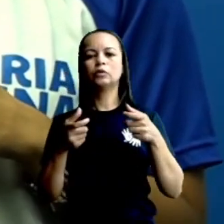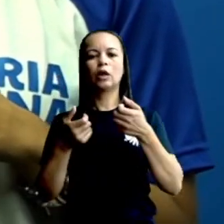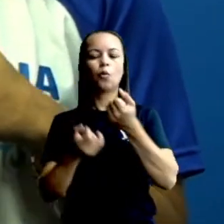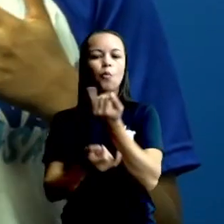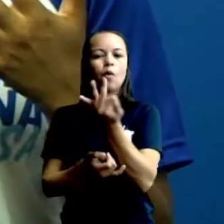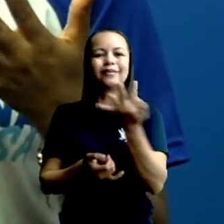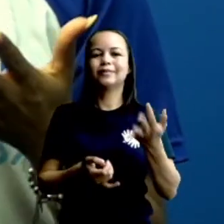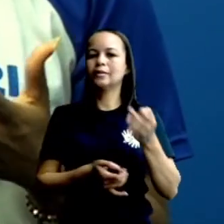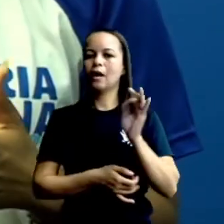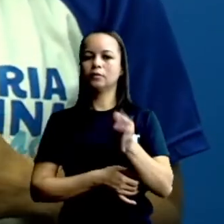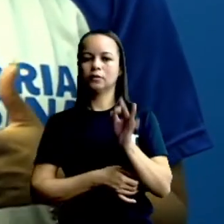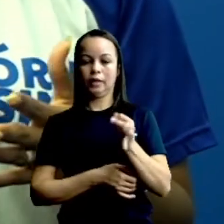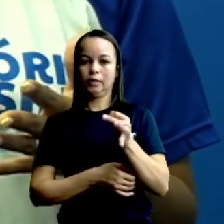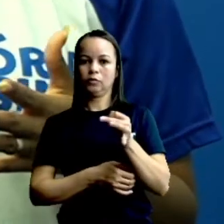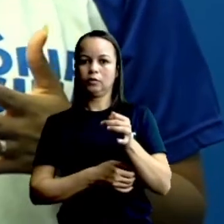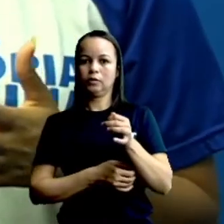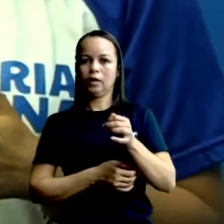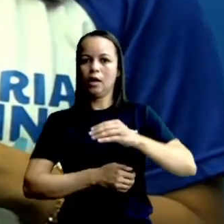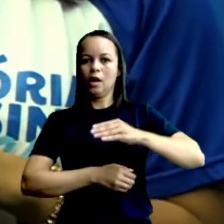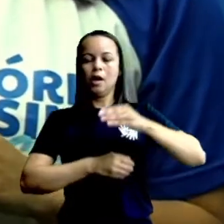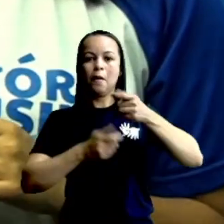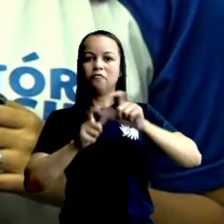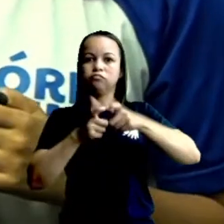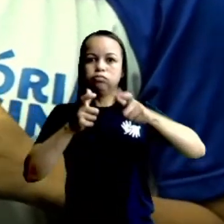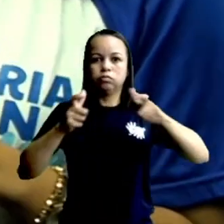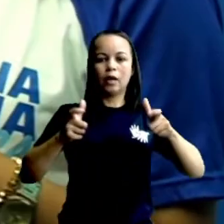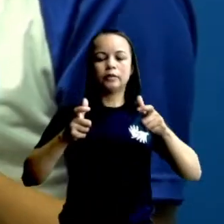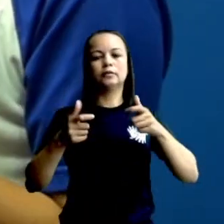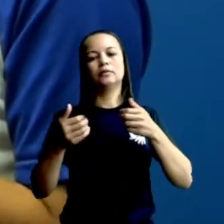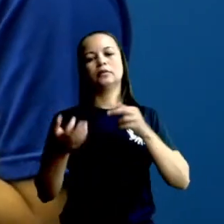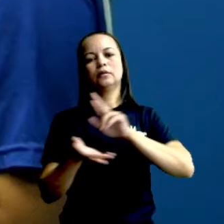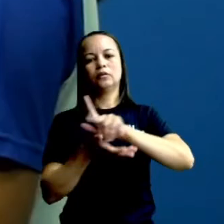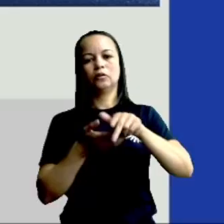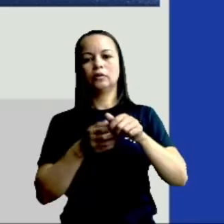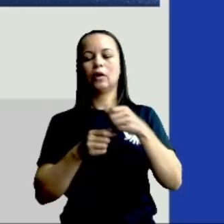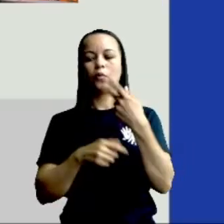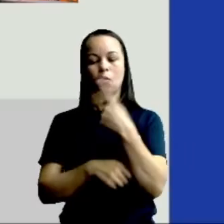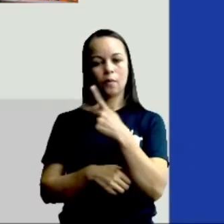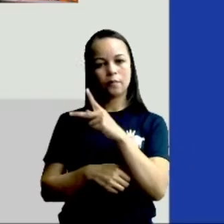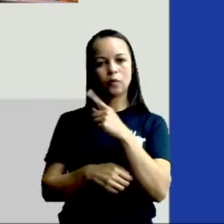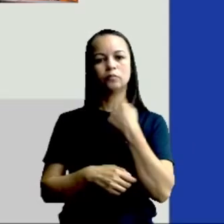né, consequências maiores até de morte dos animais, tá bom?